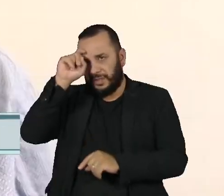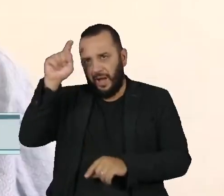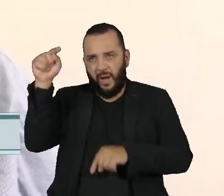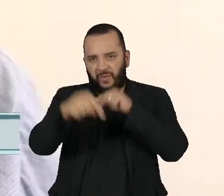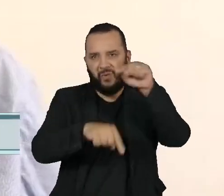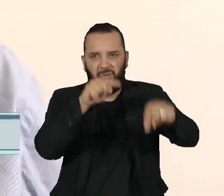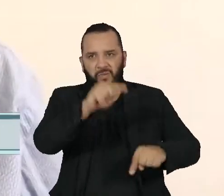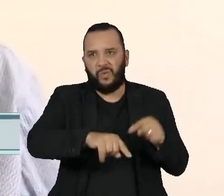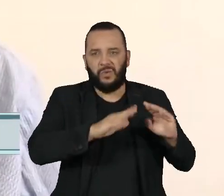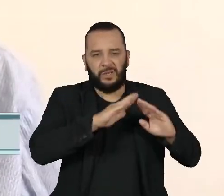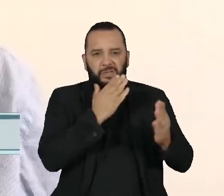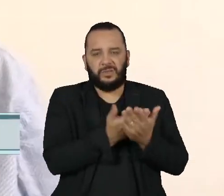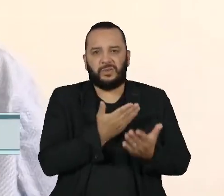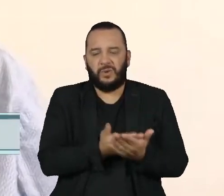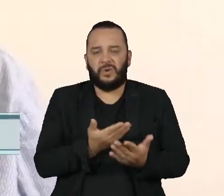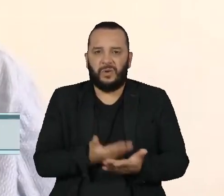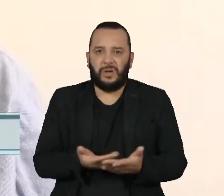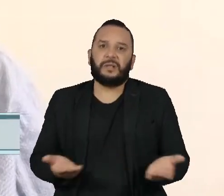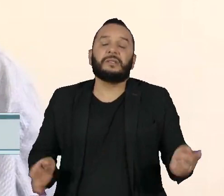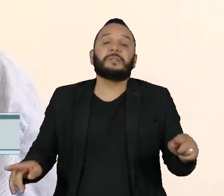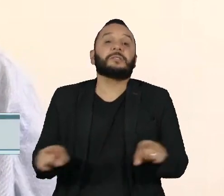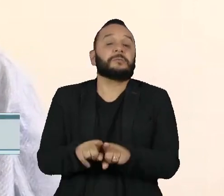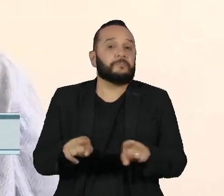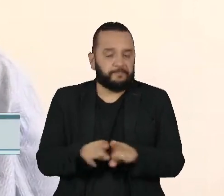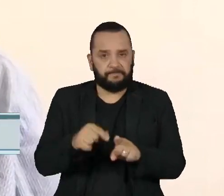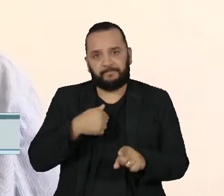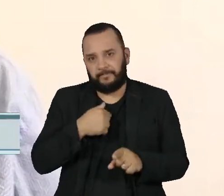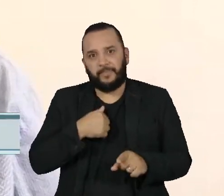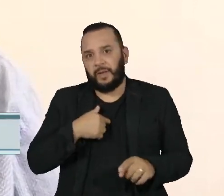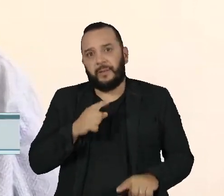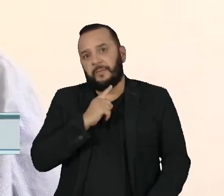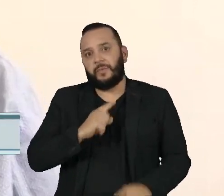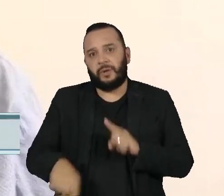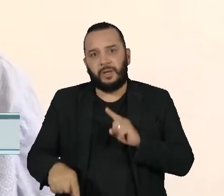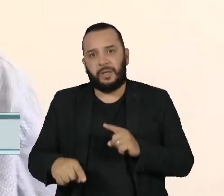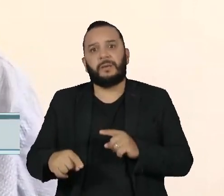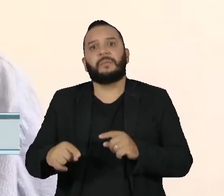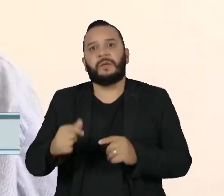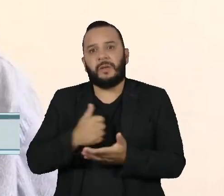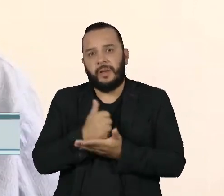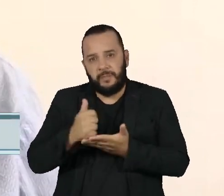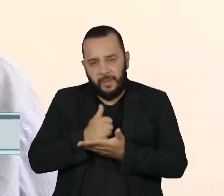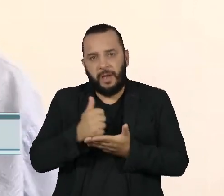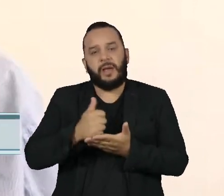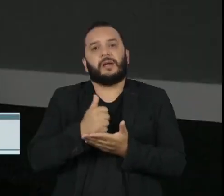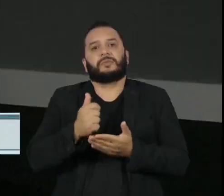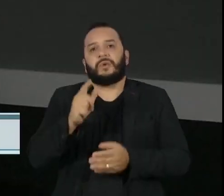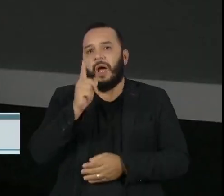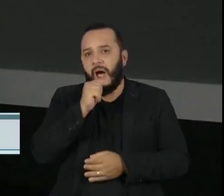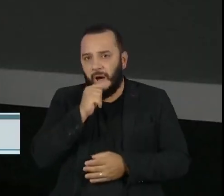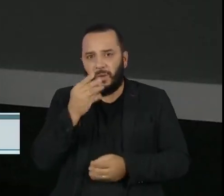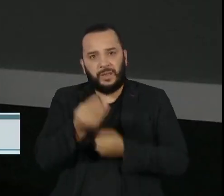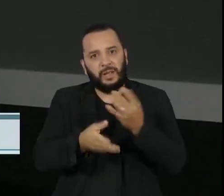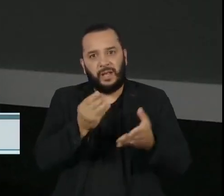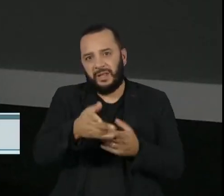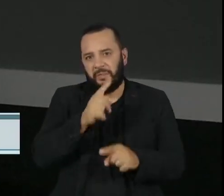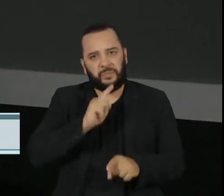escolas, há impedimentos a respeito de chegada de medicamentos, de água. Uma